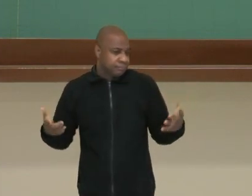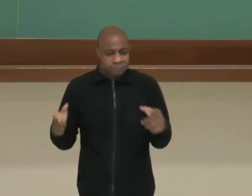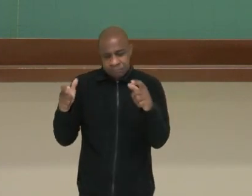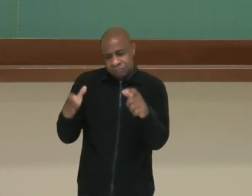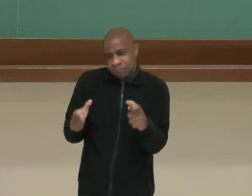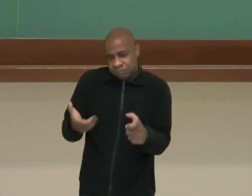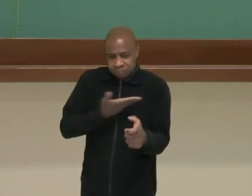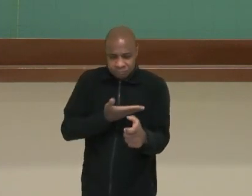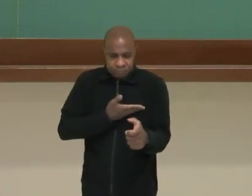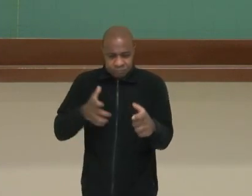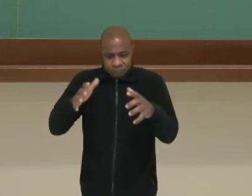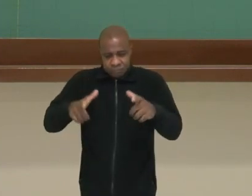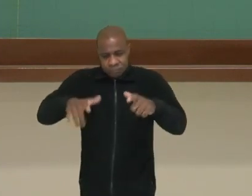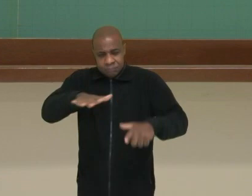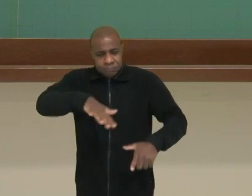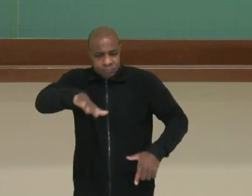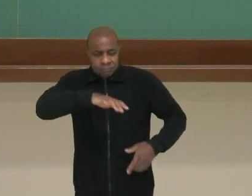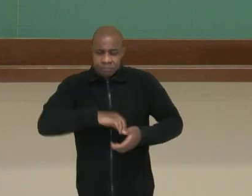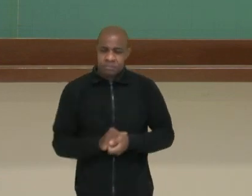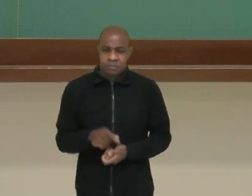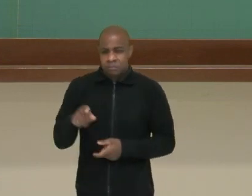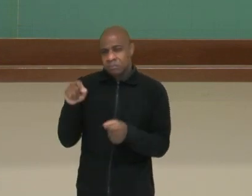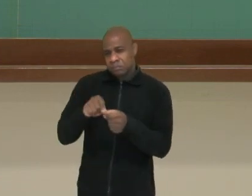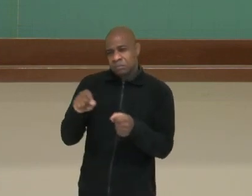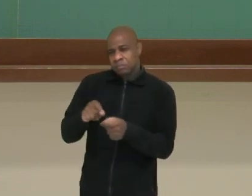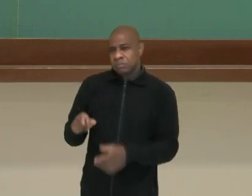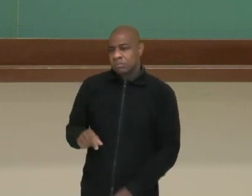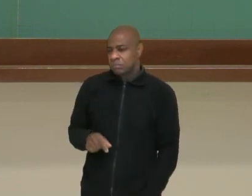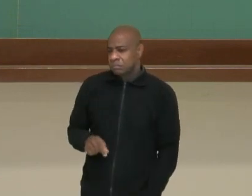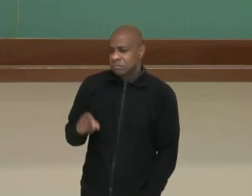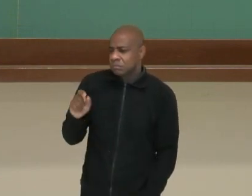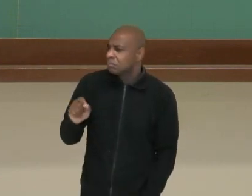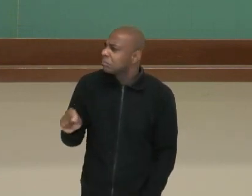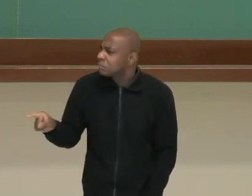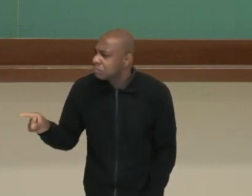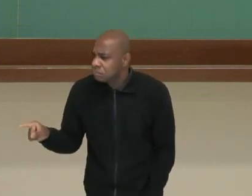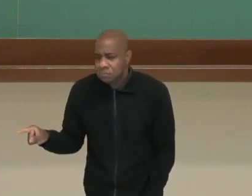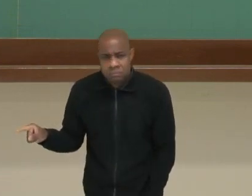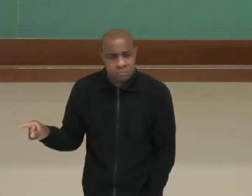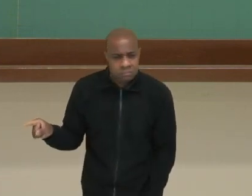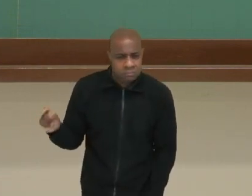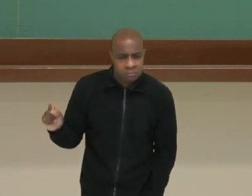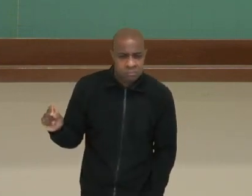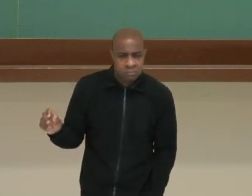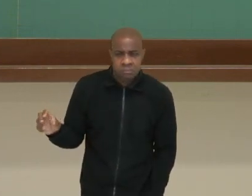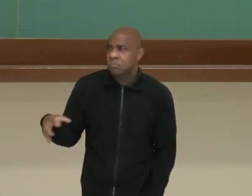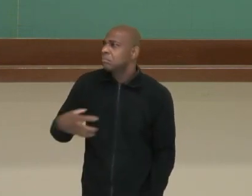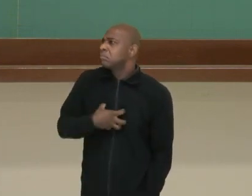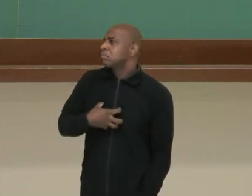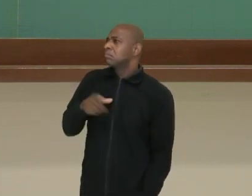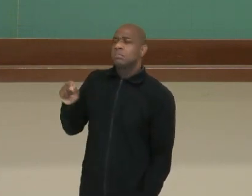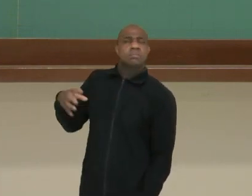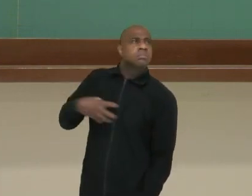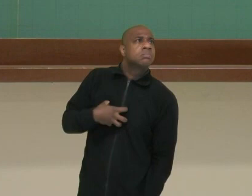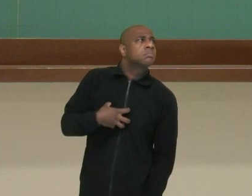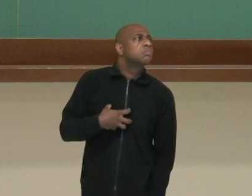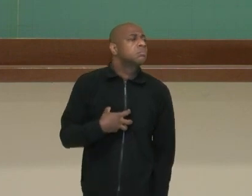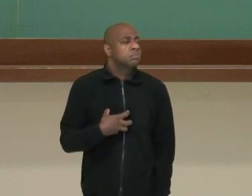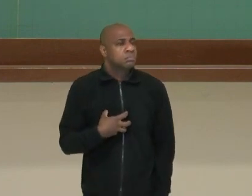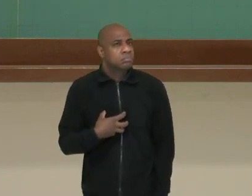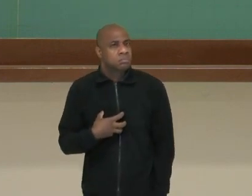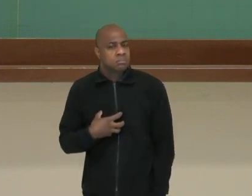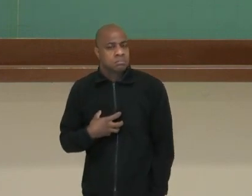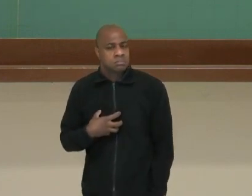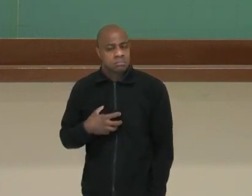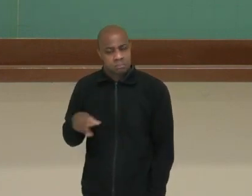seus colegas. Se você falar, quem ouve? Você deve pensar, olha, o professor mencionou que o